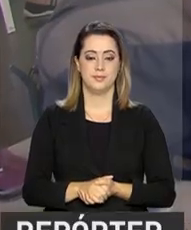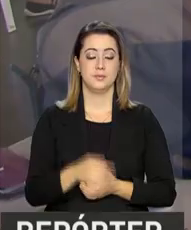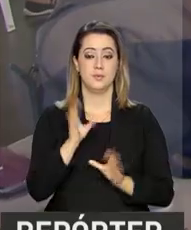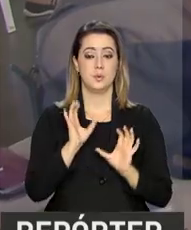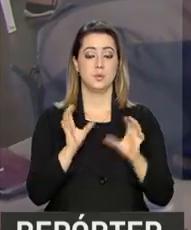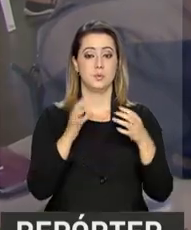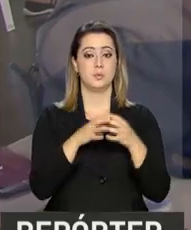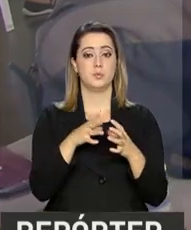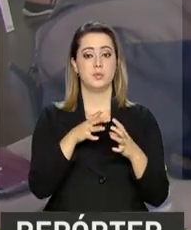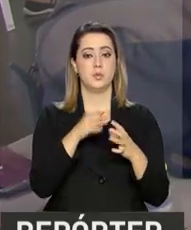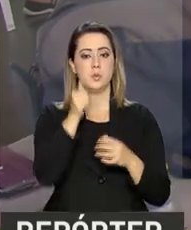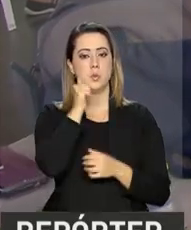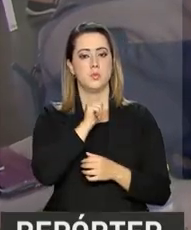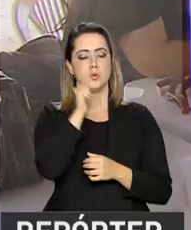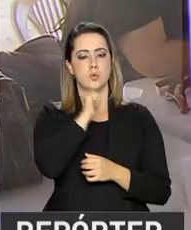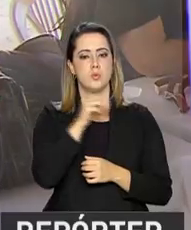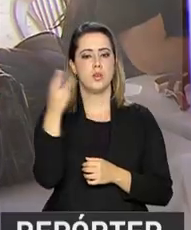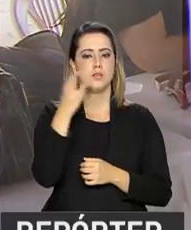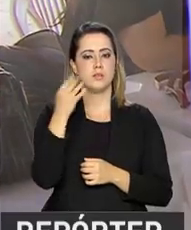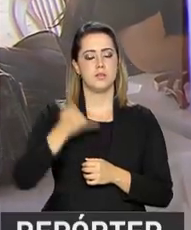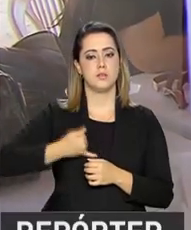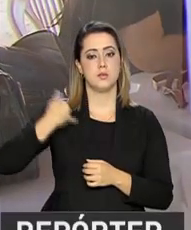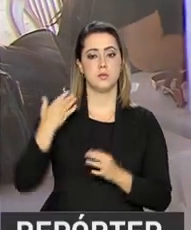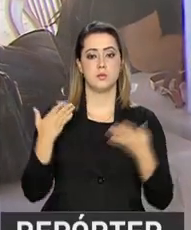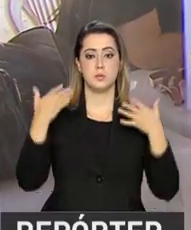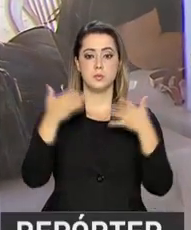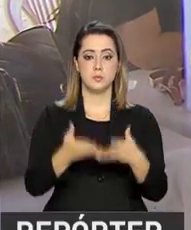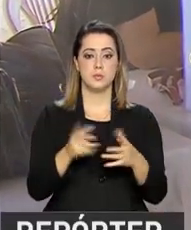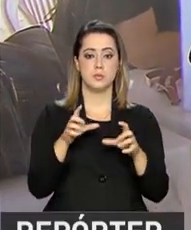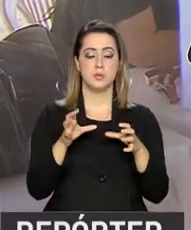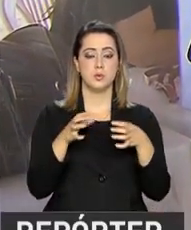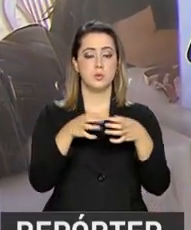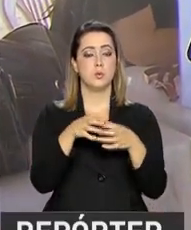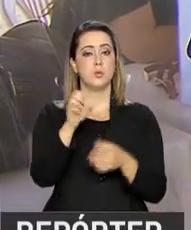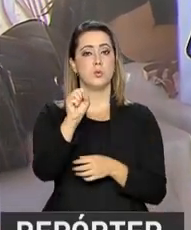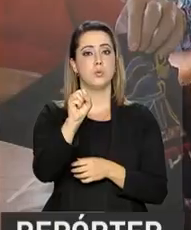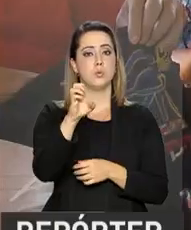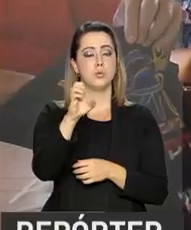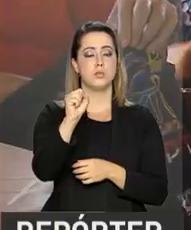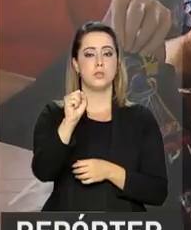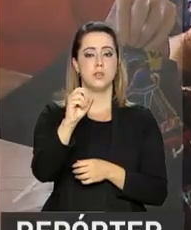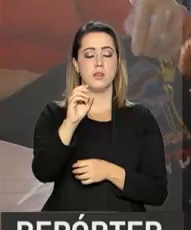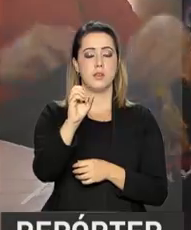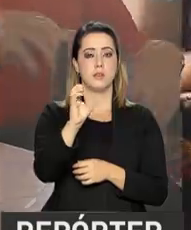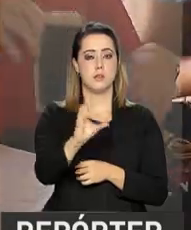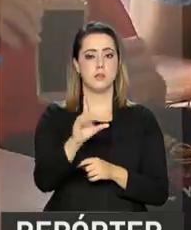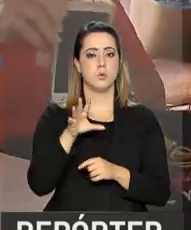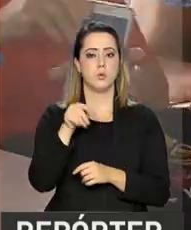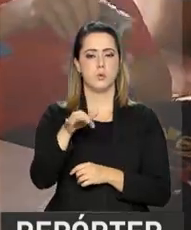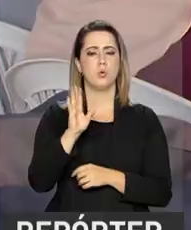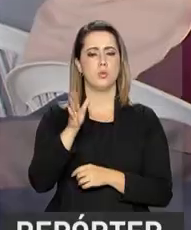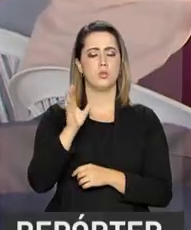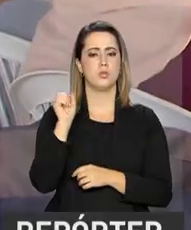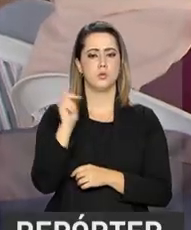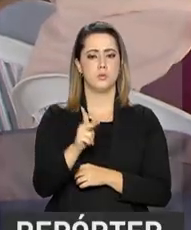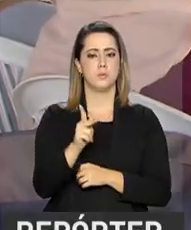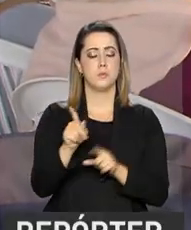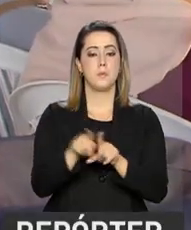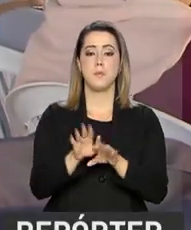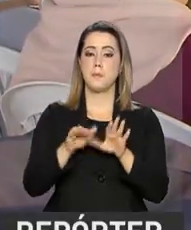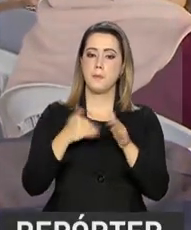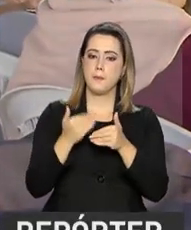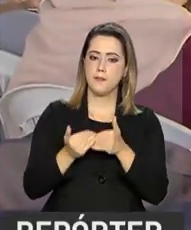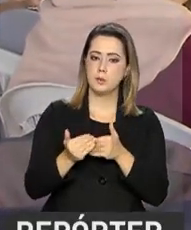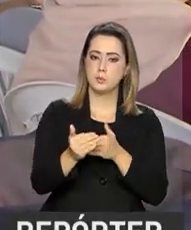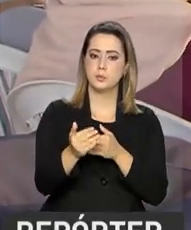Neste grupo de mulheres da terceira idade que participa de atividades no SESC de Brasília, todas são aposentadas. E assim que